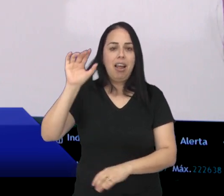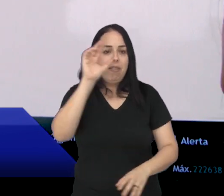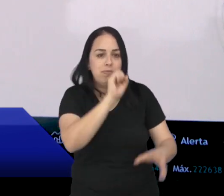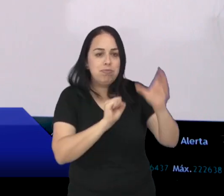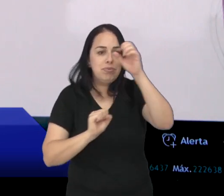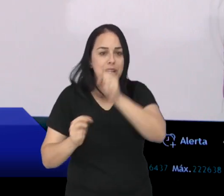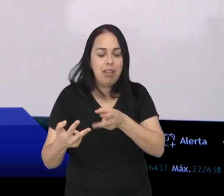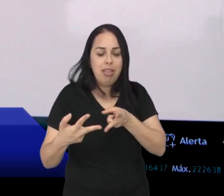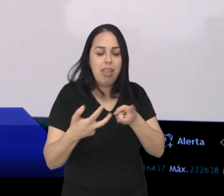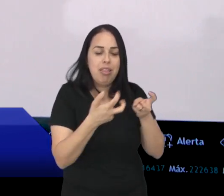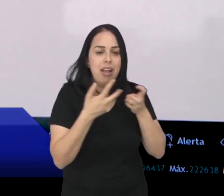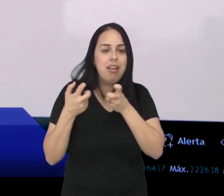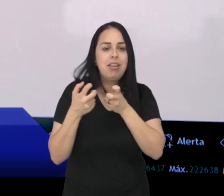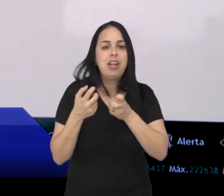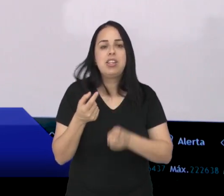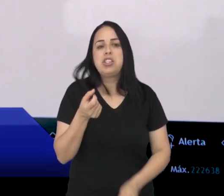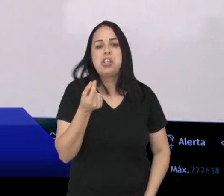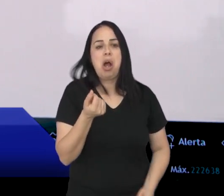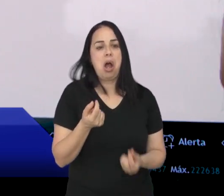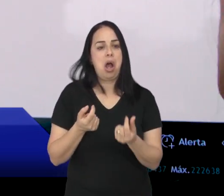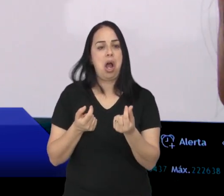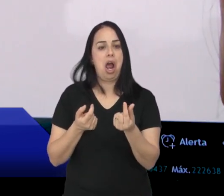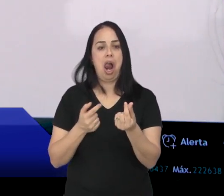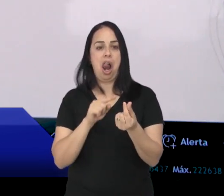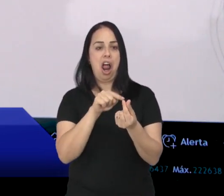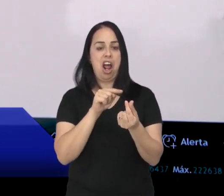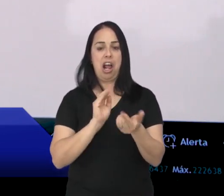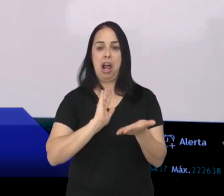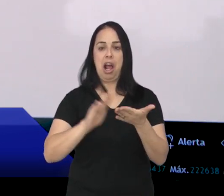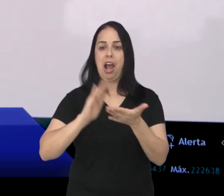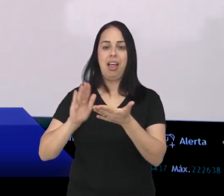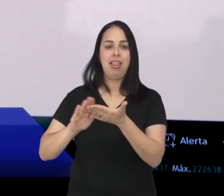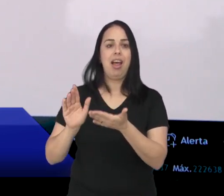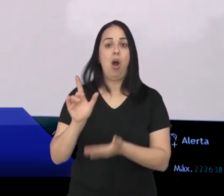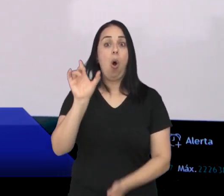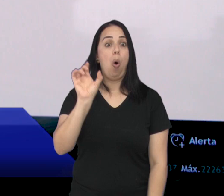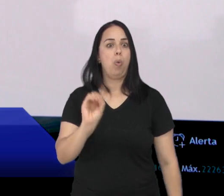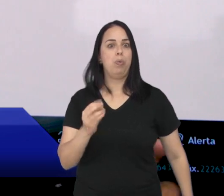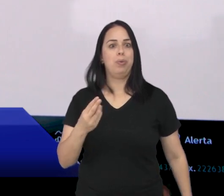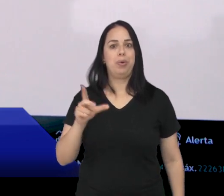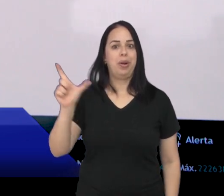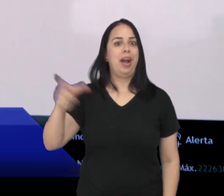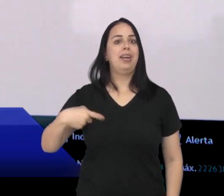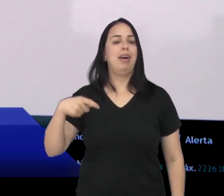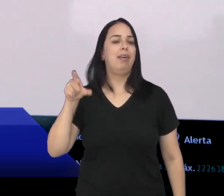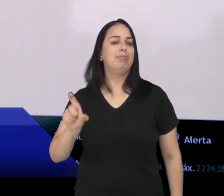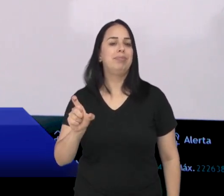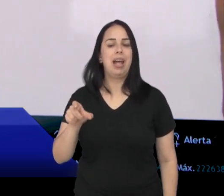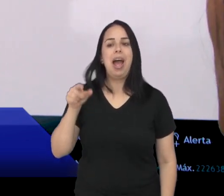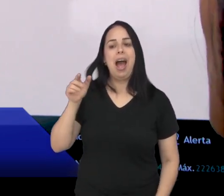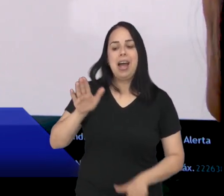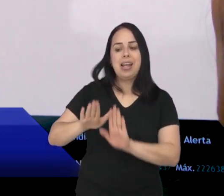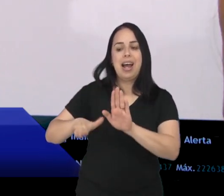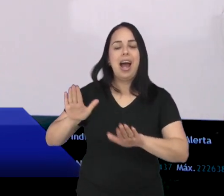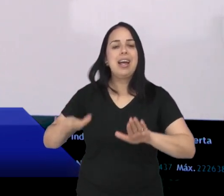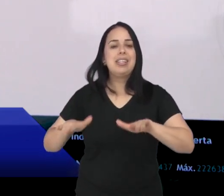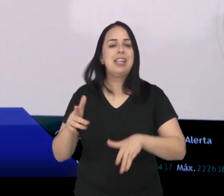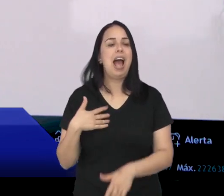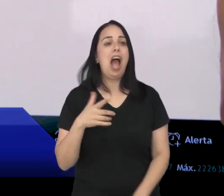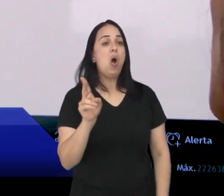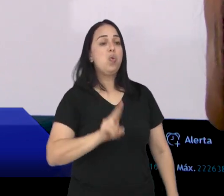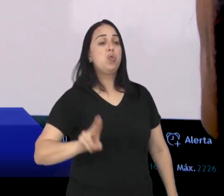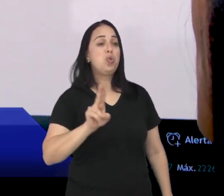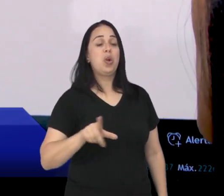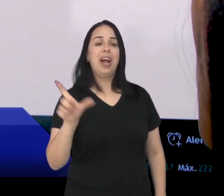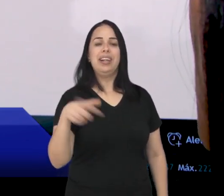as crianças também vão perceber que o dinheiro não é simplesmente algo que pode gastar à toa. Ou então o cartão está lá. Porque tem crianças que falam, pai,